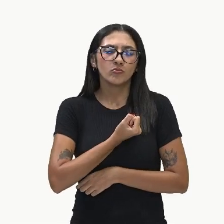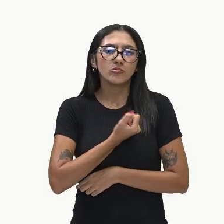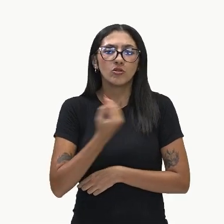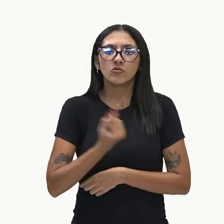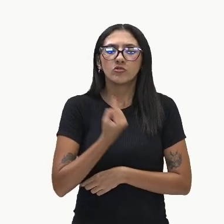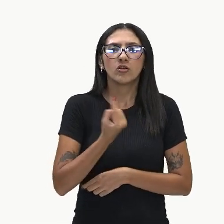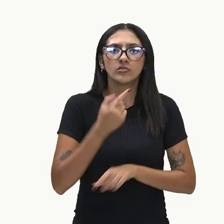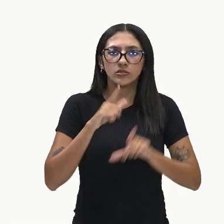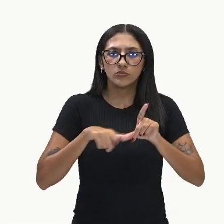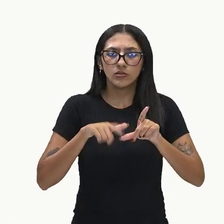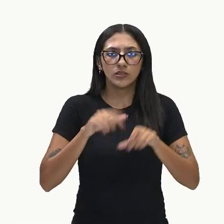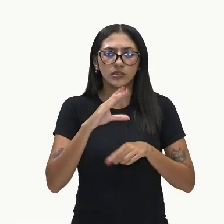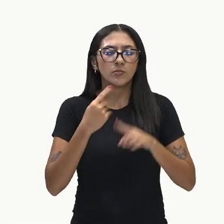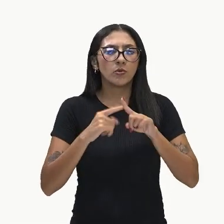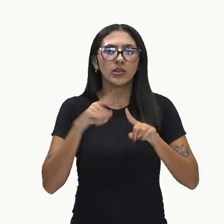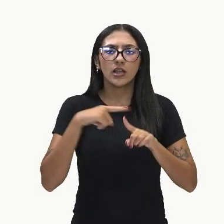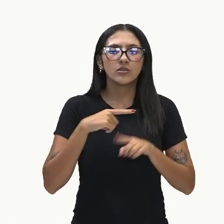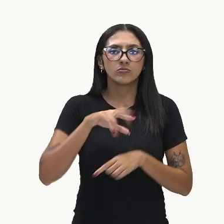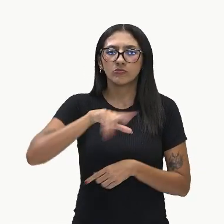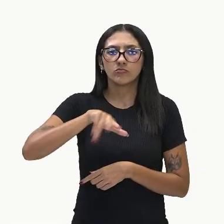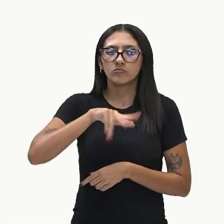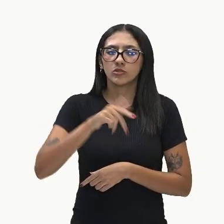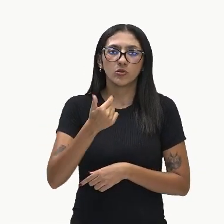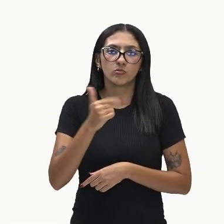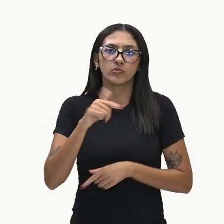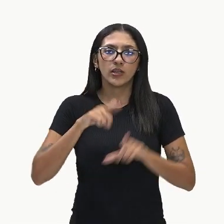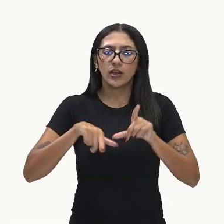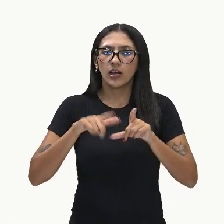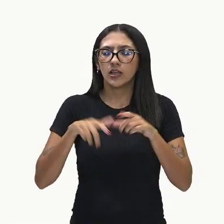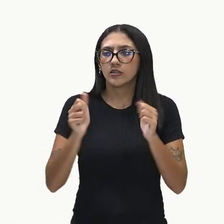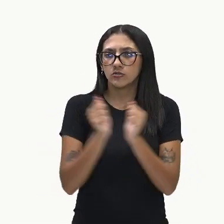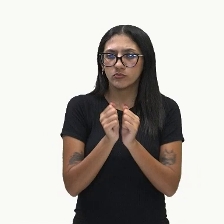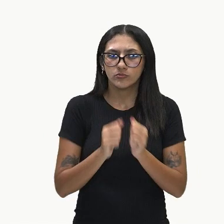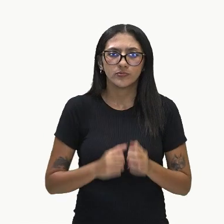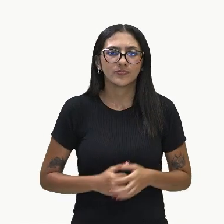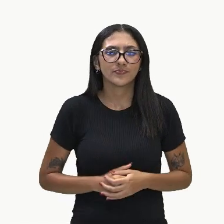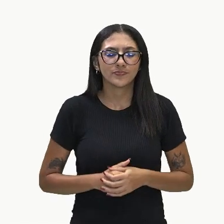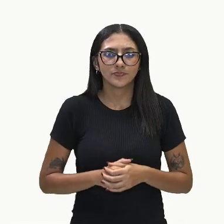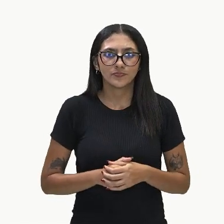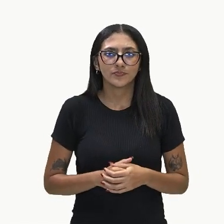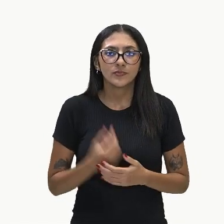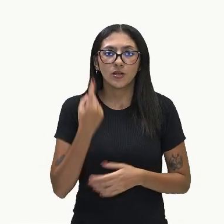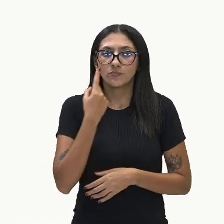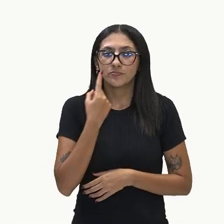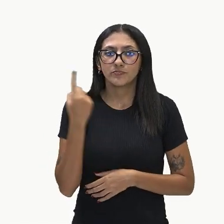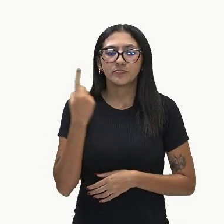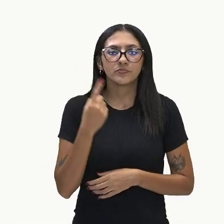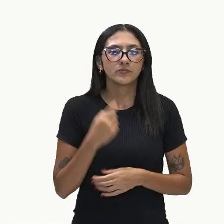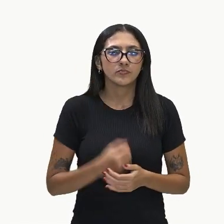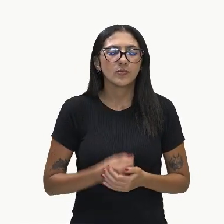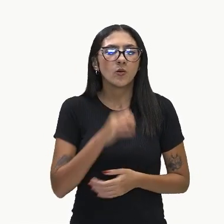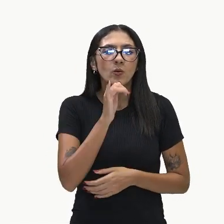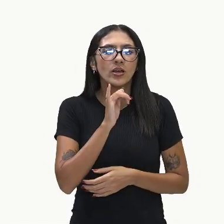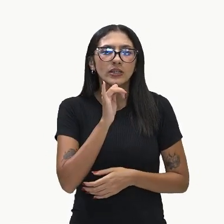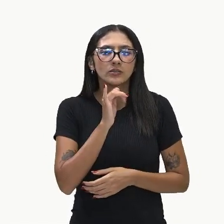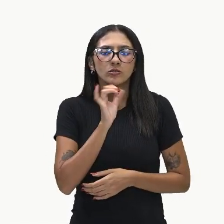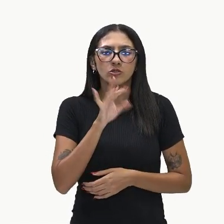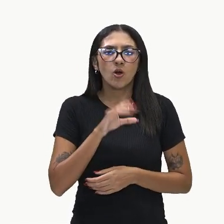não tem a letra, tá bom? E aí, ó, aqui os nossos exemplos, né? Só separando aqui, ó, o